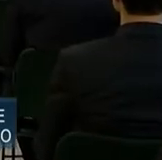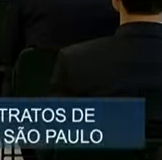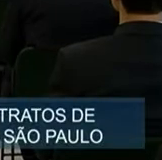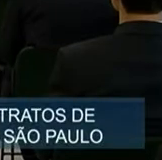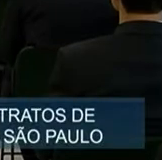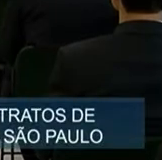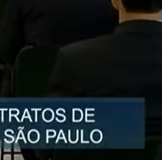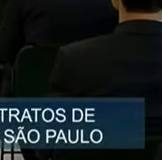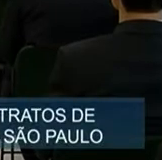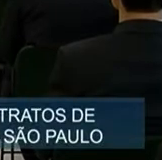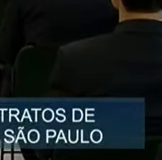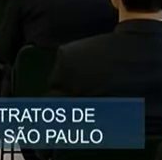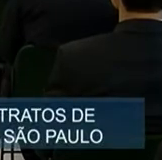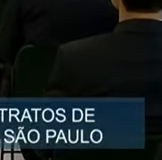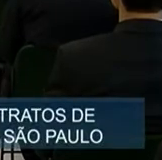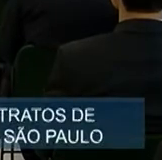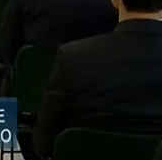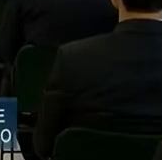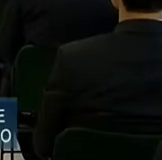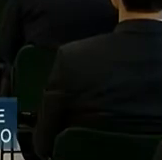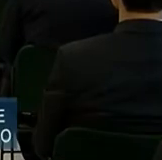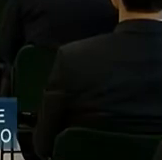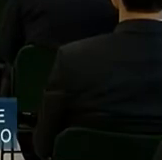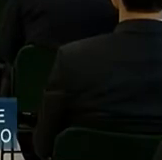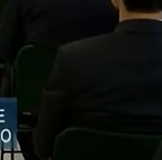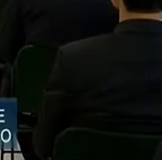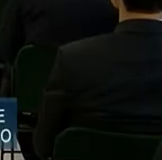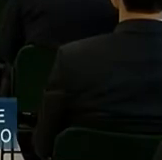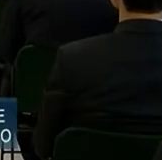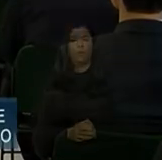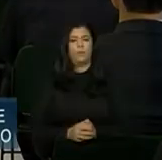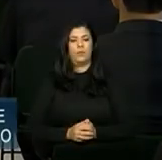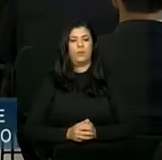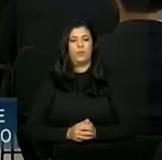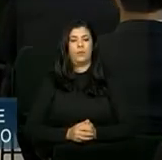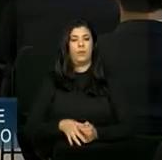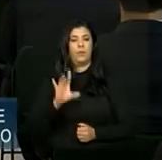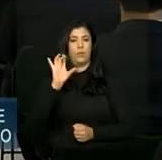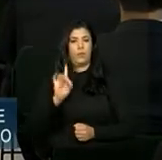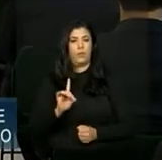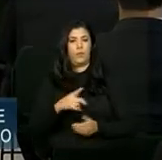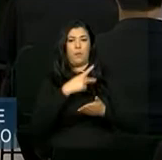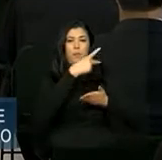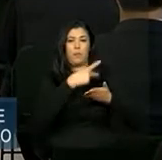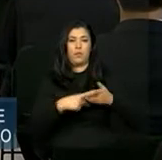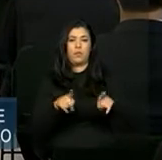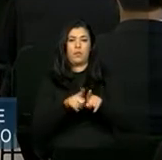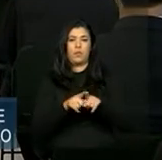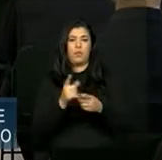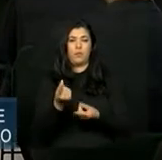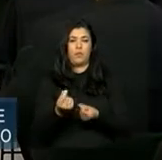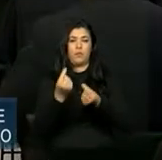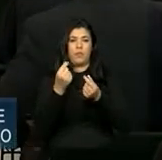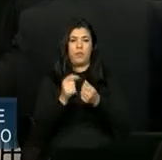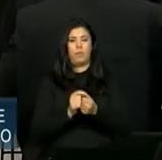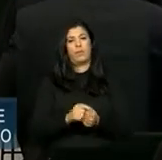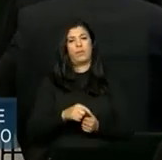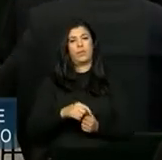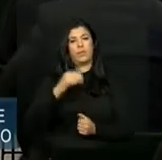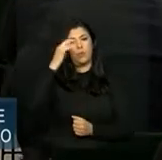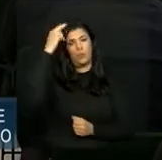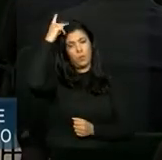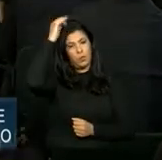e o diretor de project finance do Itaú Unibanco s.a. senhor Alberto Hoffmann do Espírito Santo